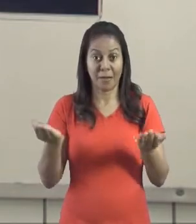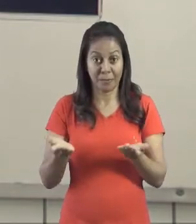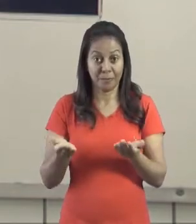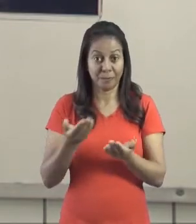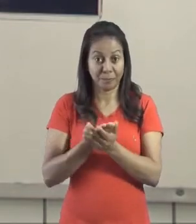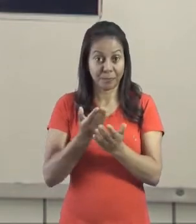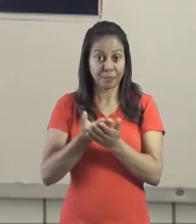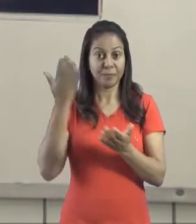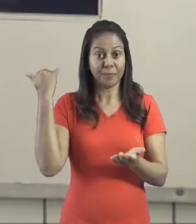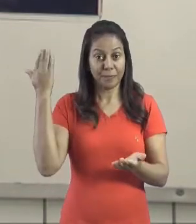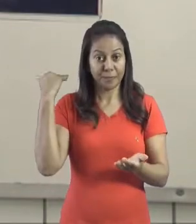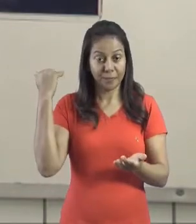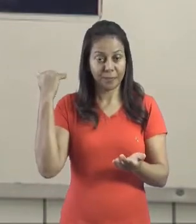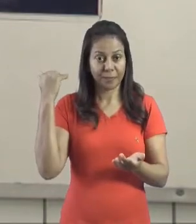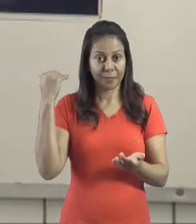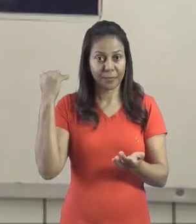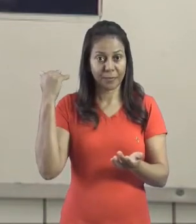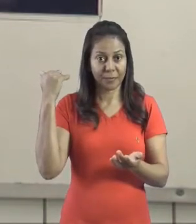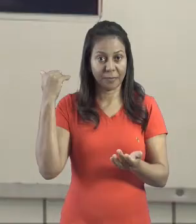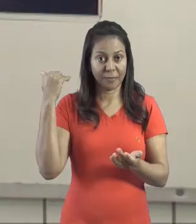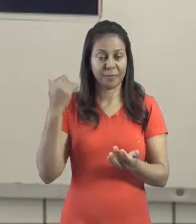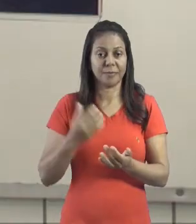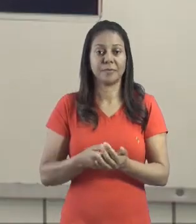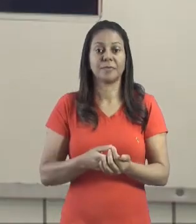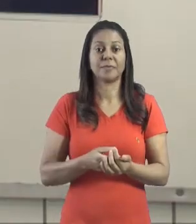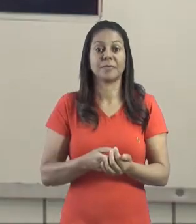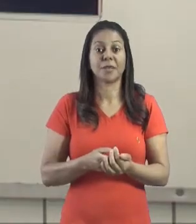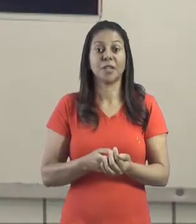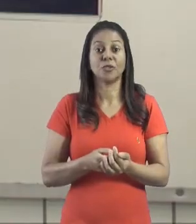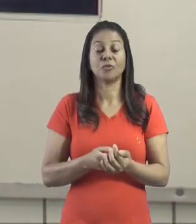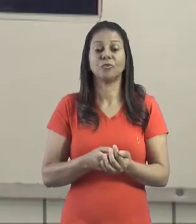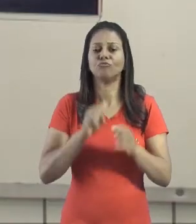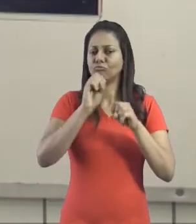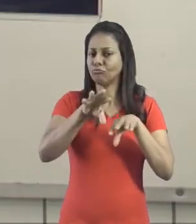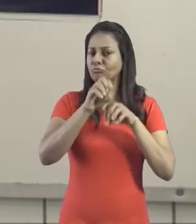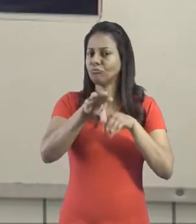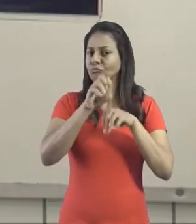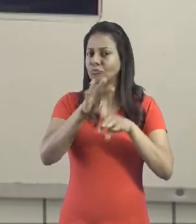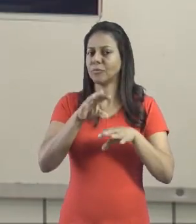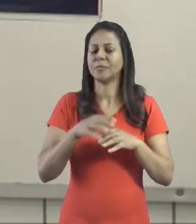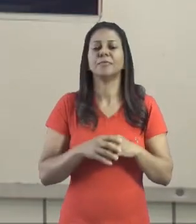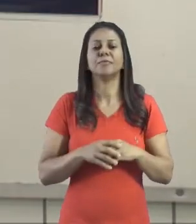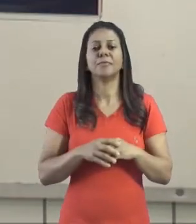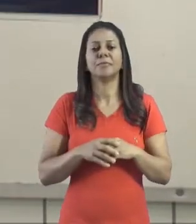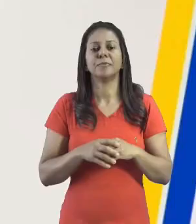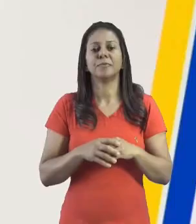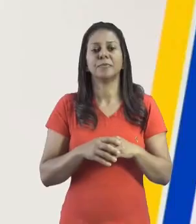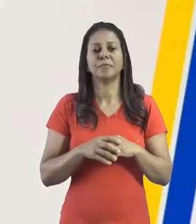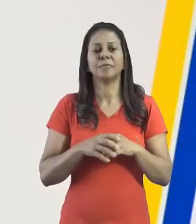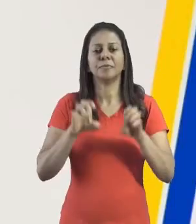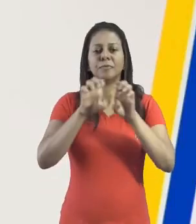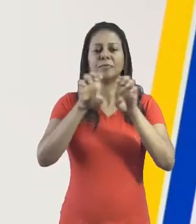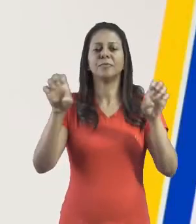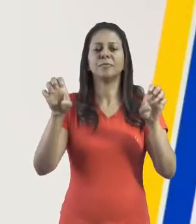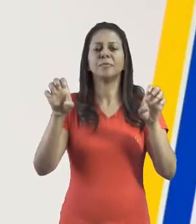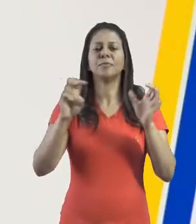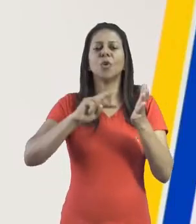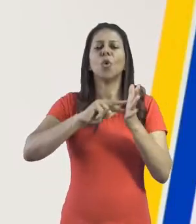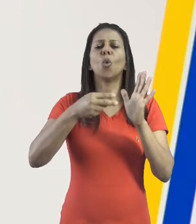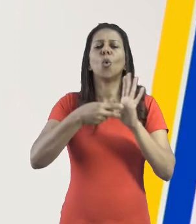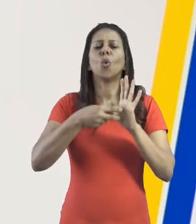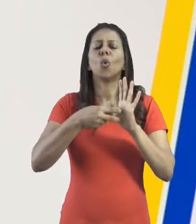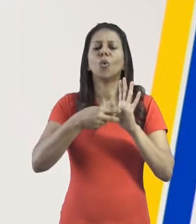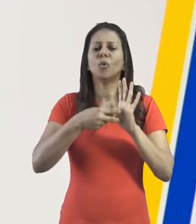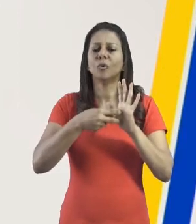aula anterior, ou seja, na última aula, nós vimos o seguinte: a definição de uma